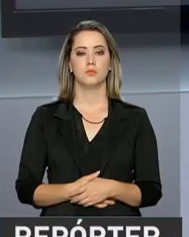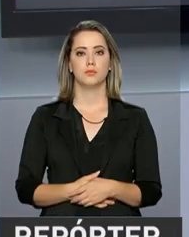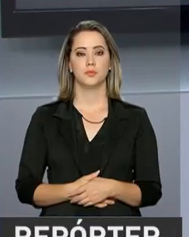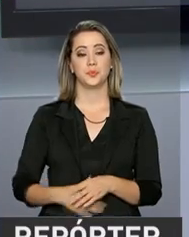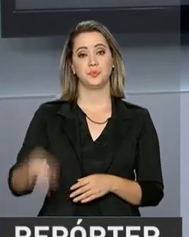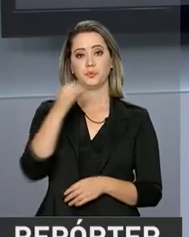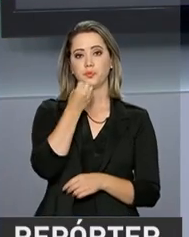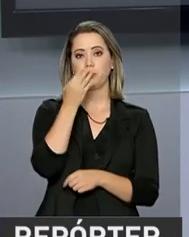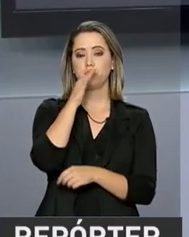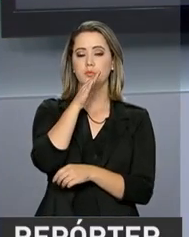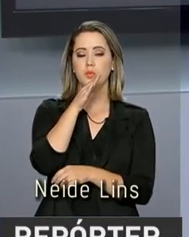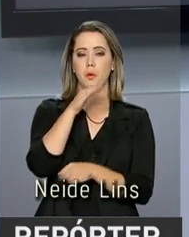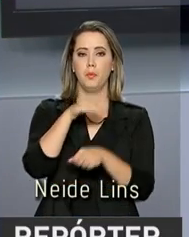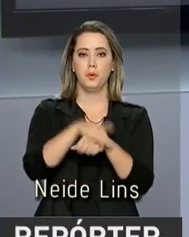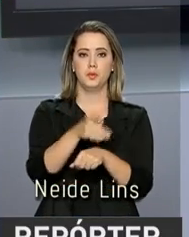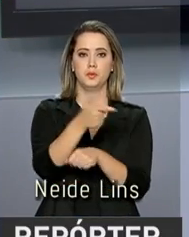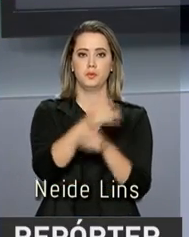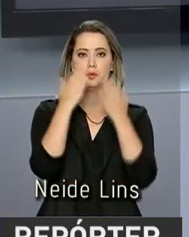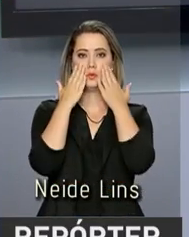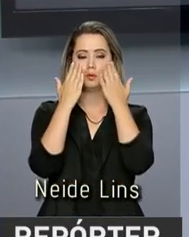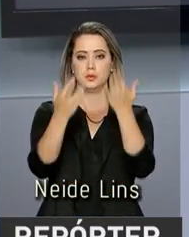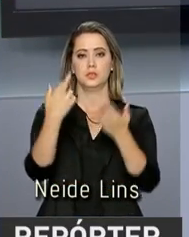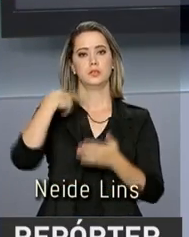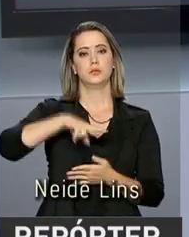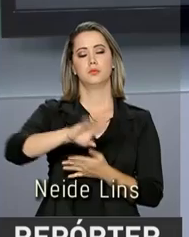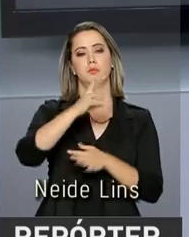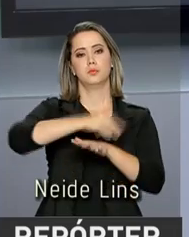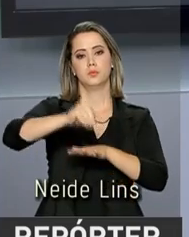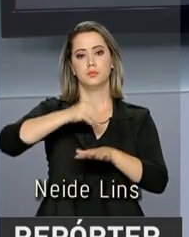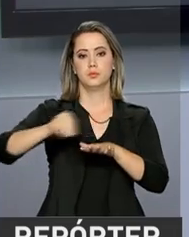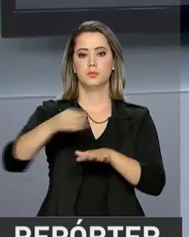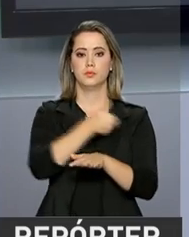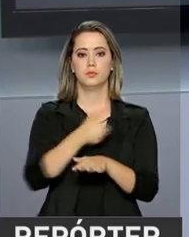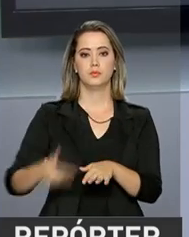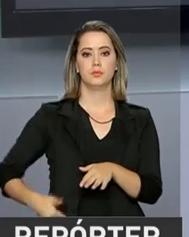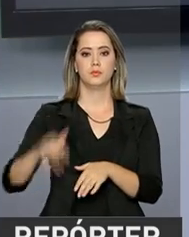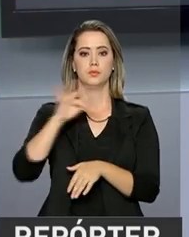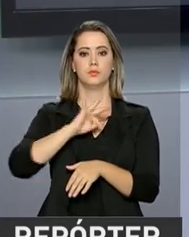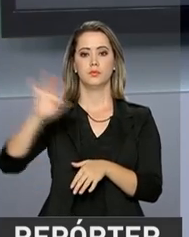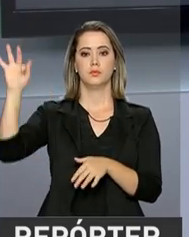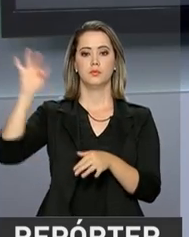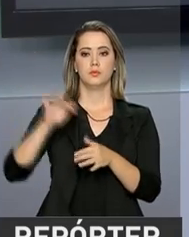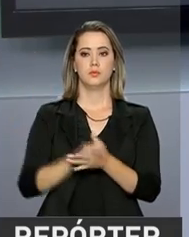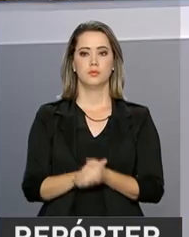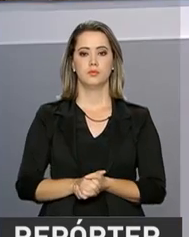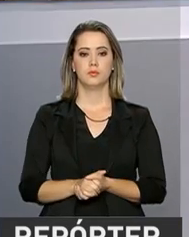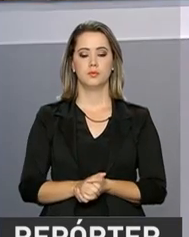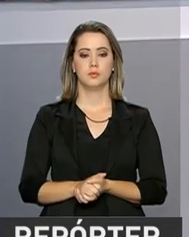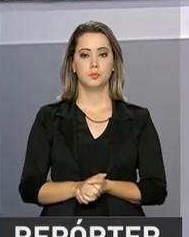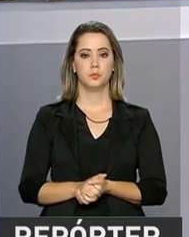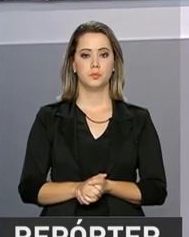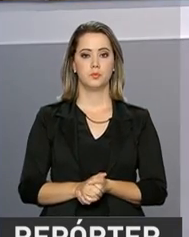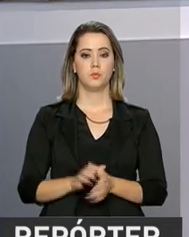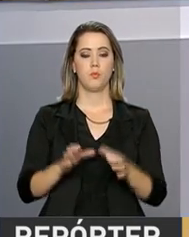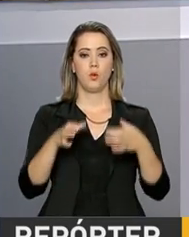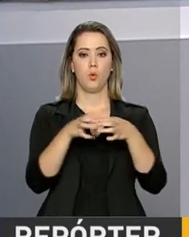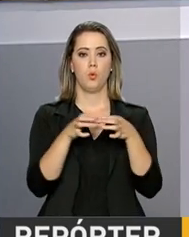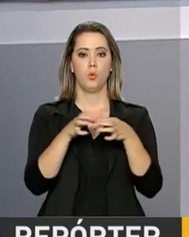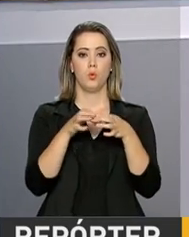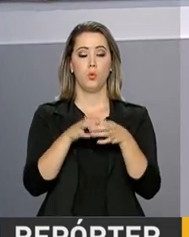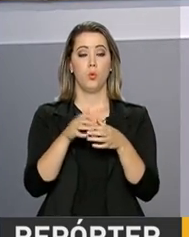Olá boa noite no ar mais uma edição do repórter NBR com as notícias do governo federal o setor